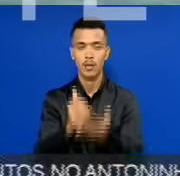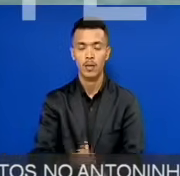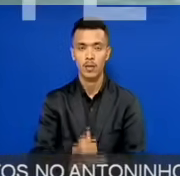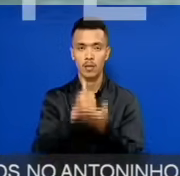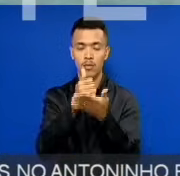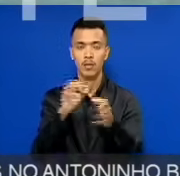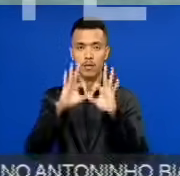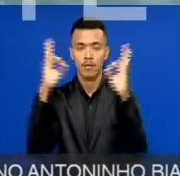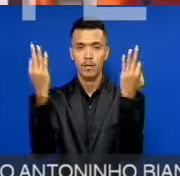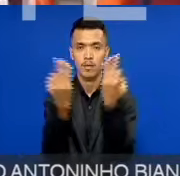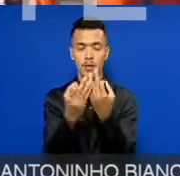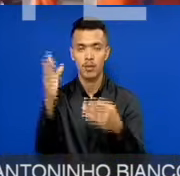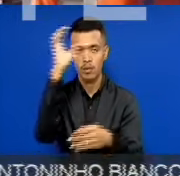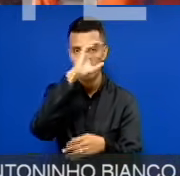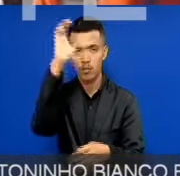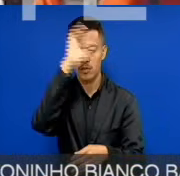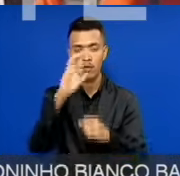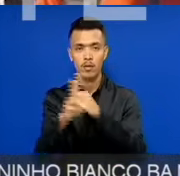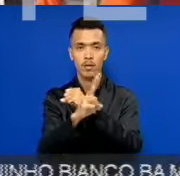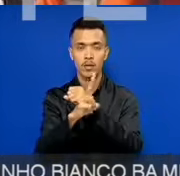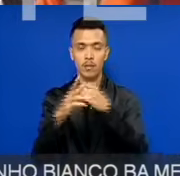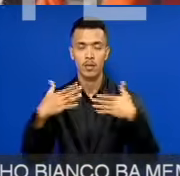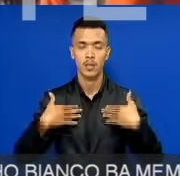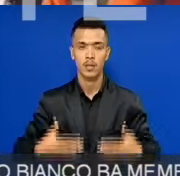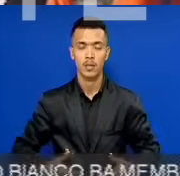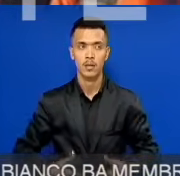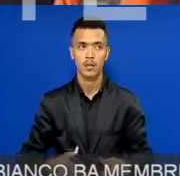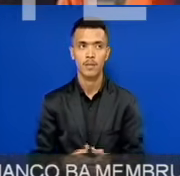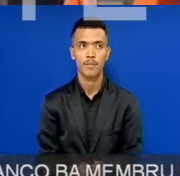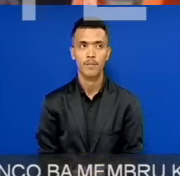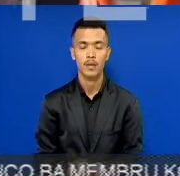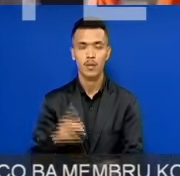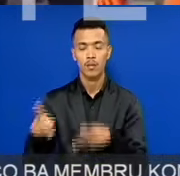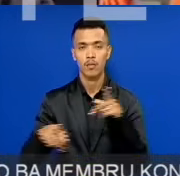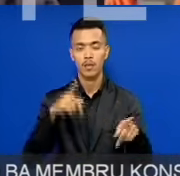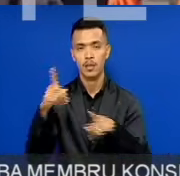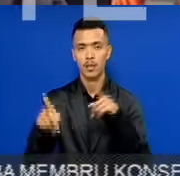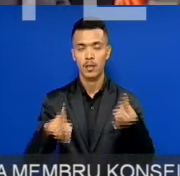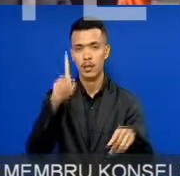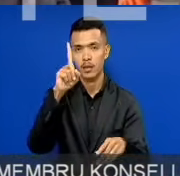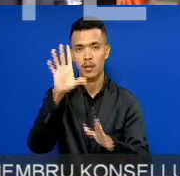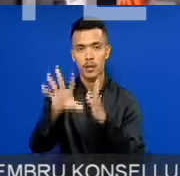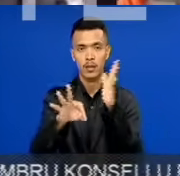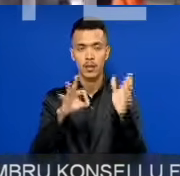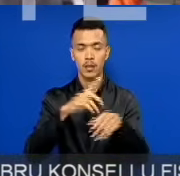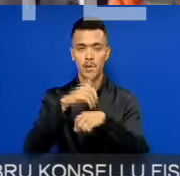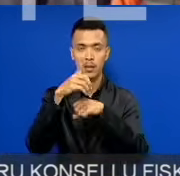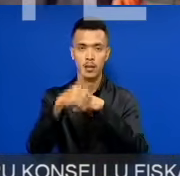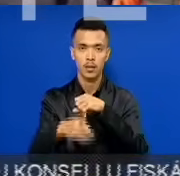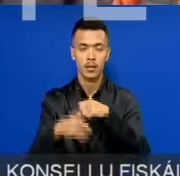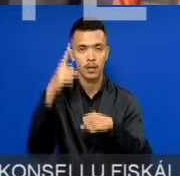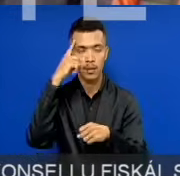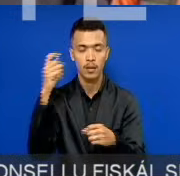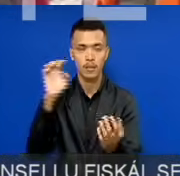Nei Sinlolong. Haurona informasaun dan kata kaunia komunidade ida komunidade de usia aldea Caicedo hetan desastre ida tamba